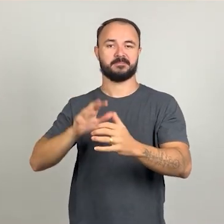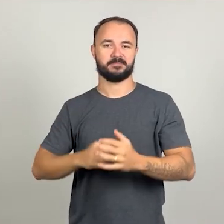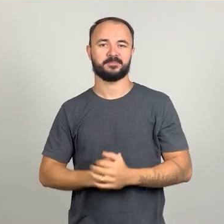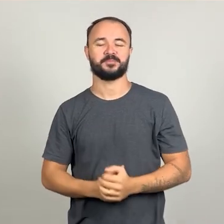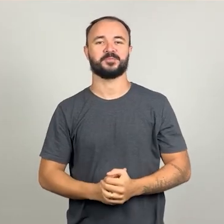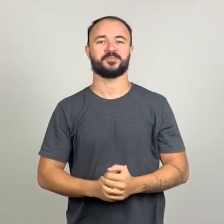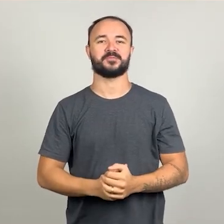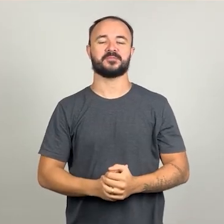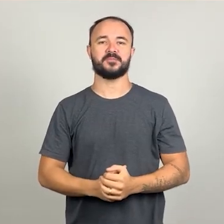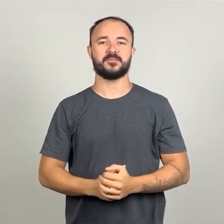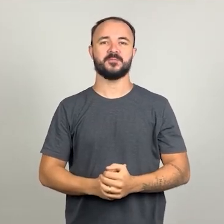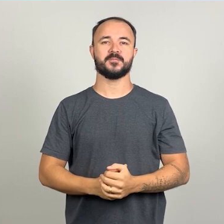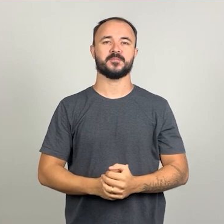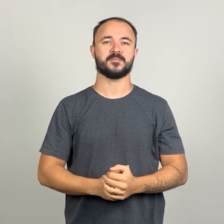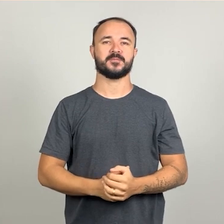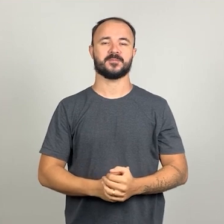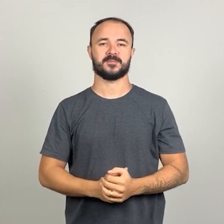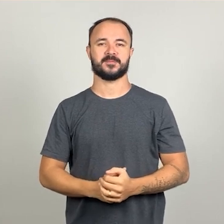1960.